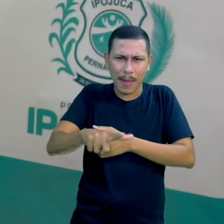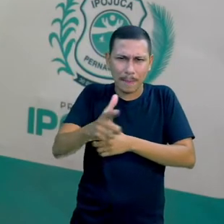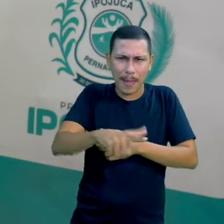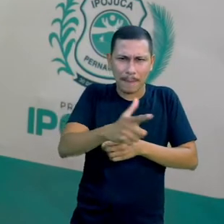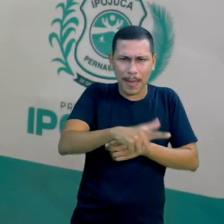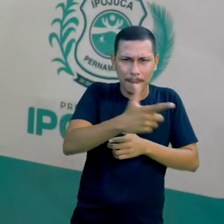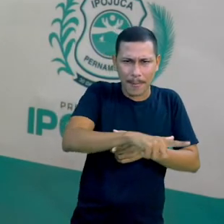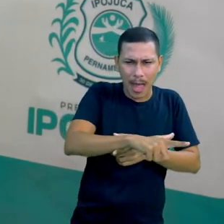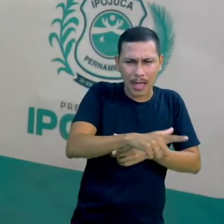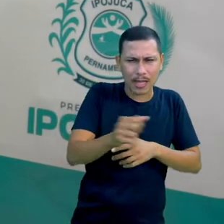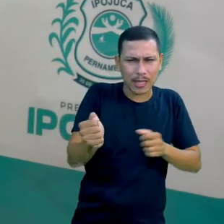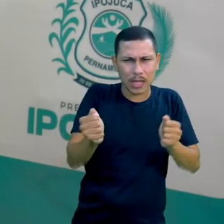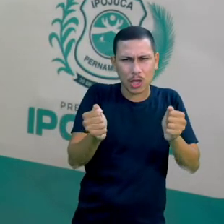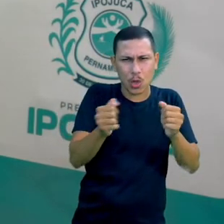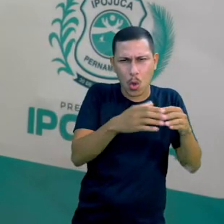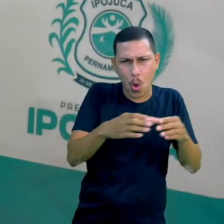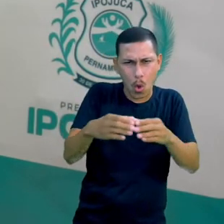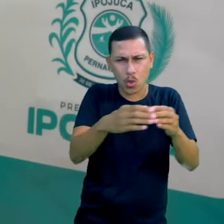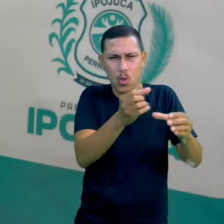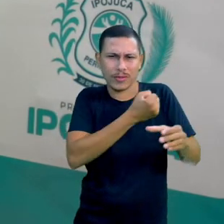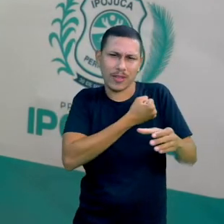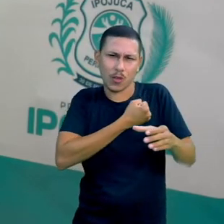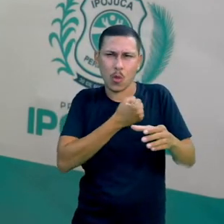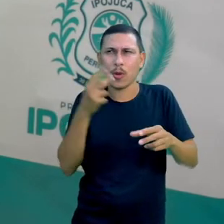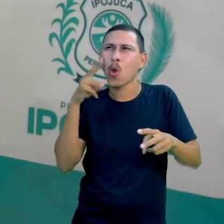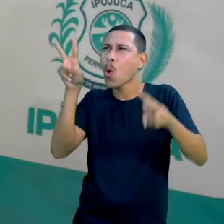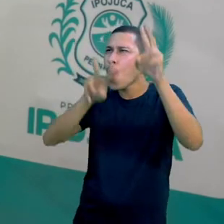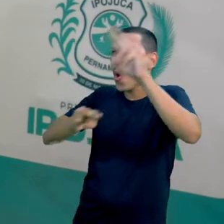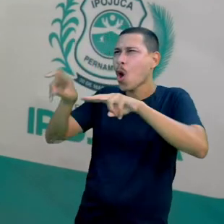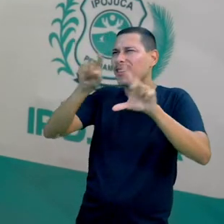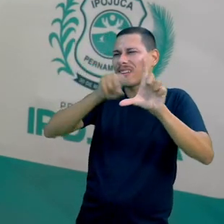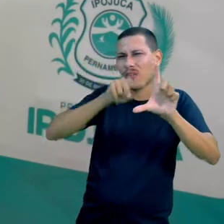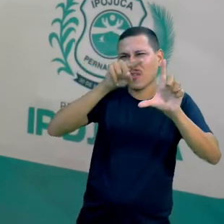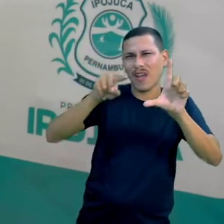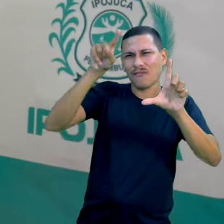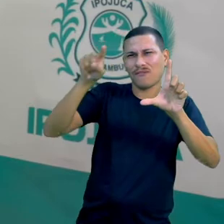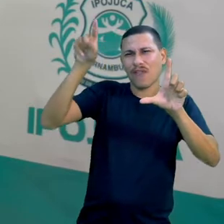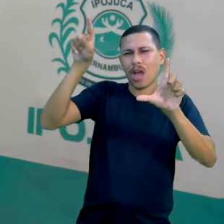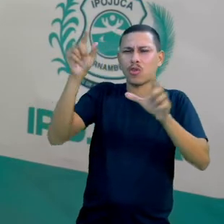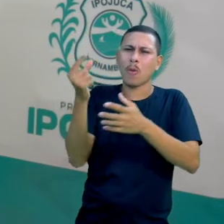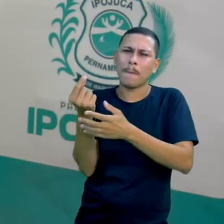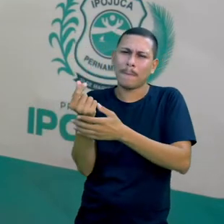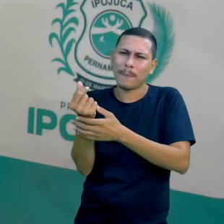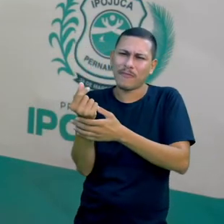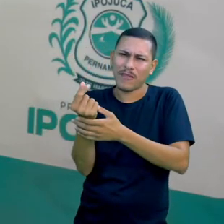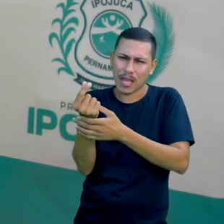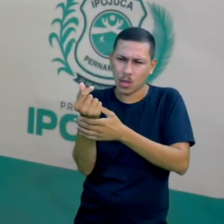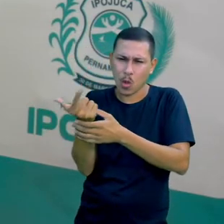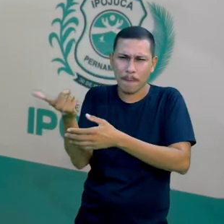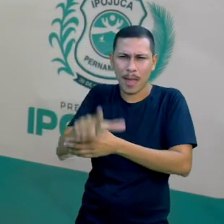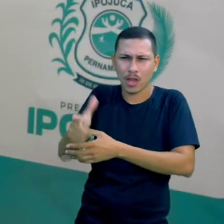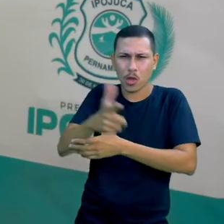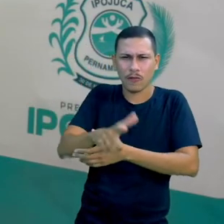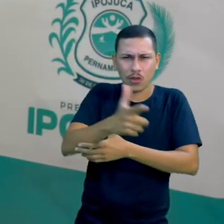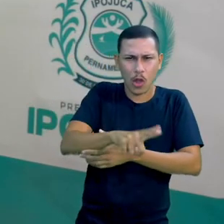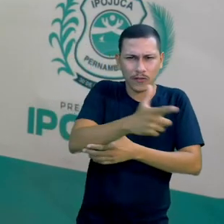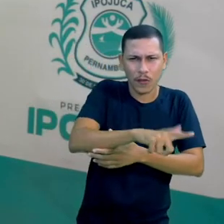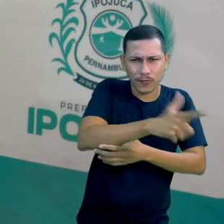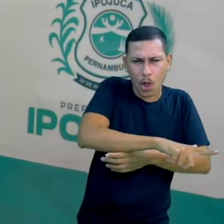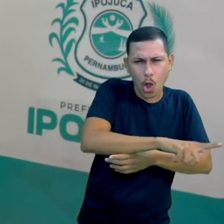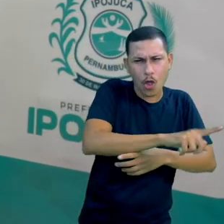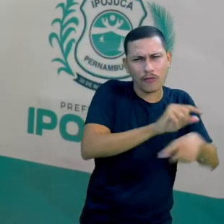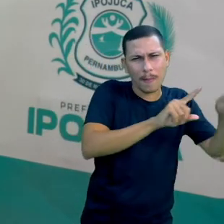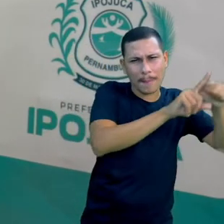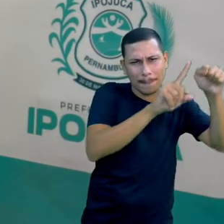Então, olhe bem o gráfico e veja qual foi o preço que se repetiu em todos os